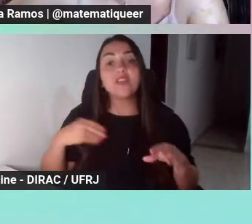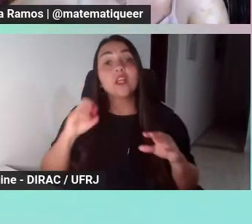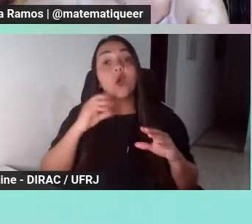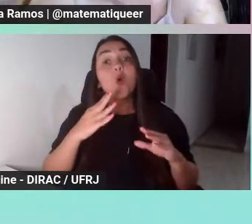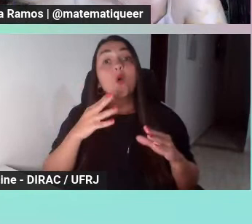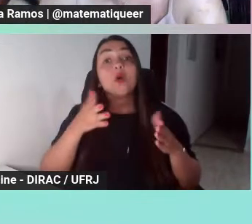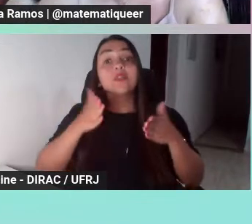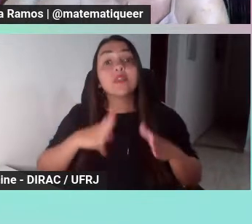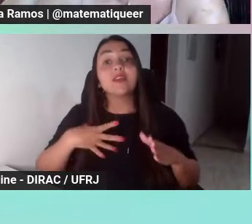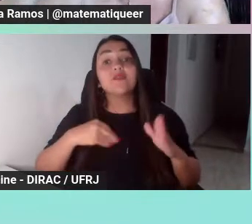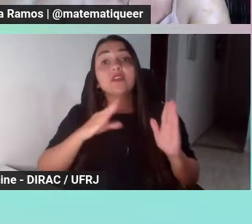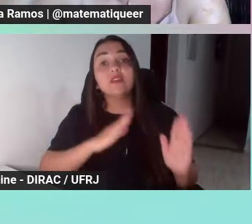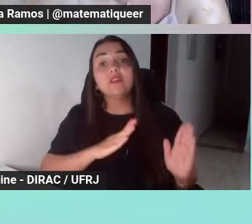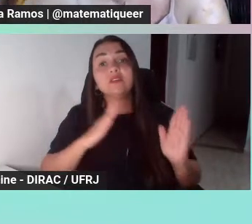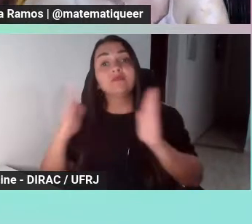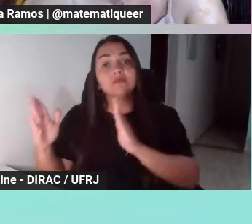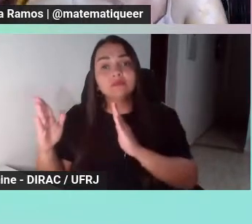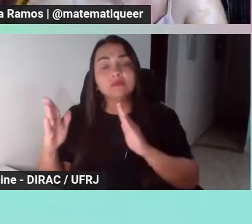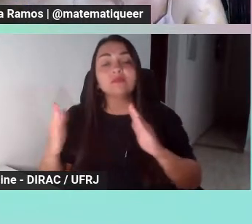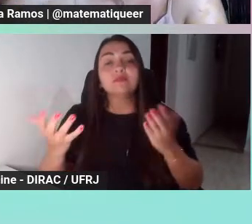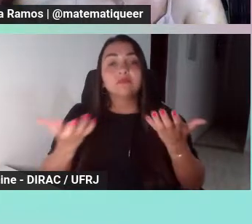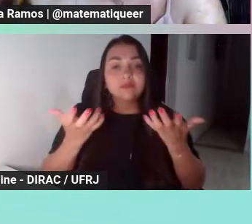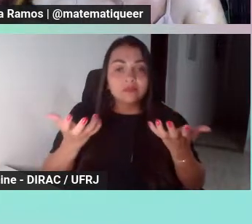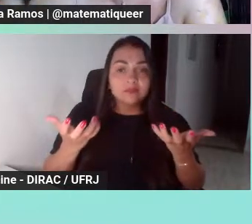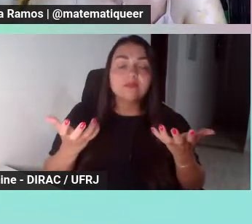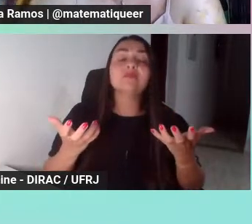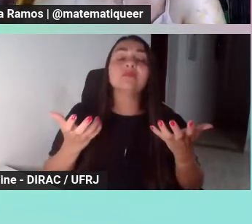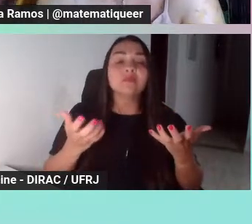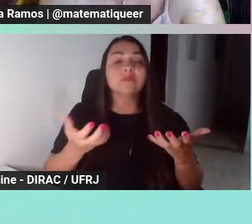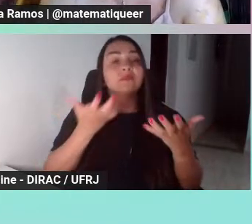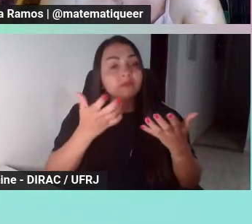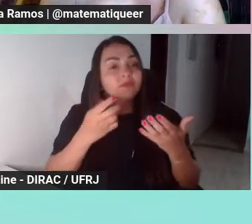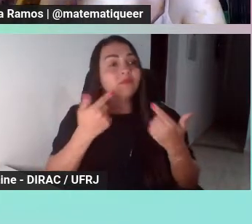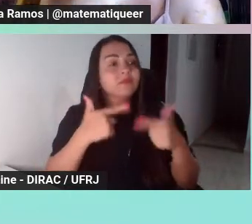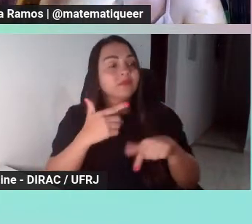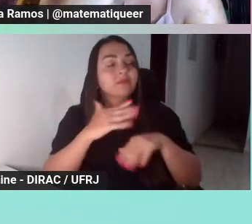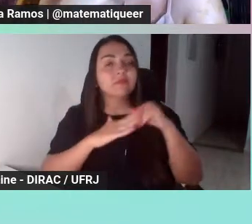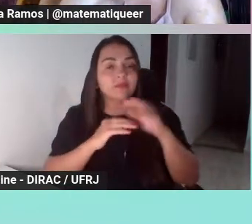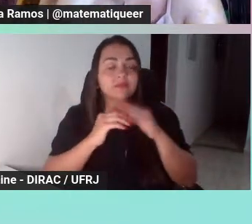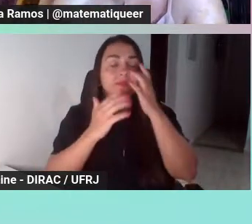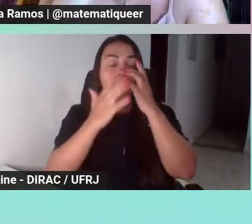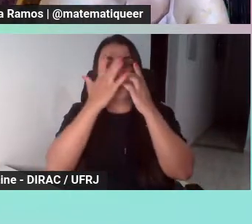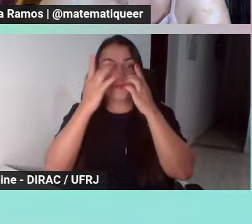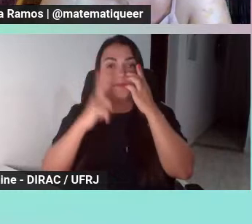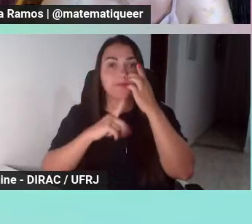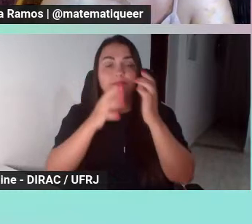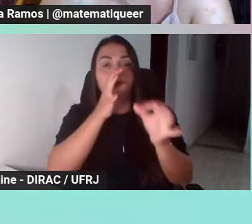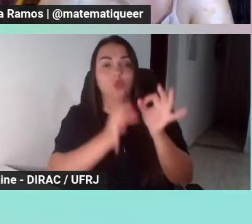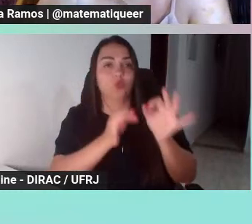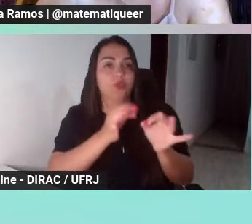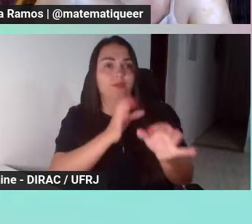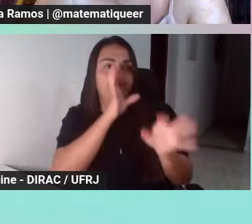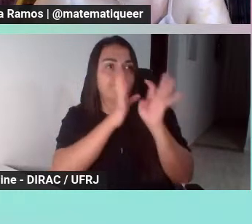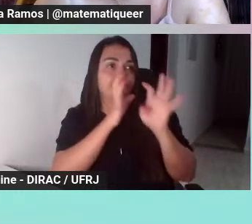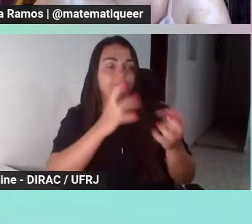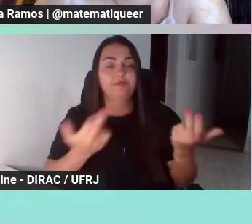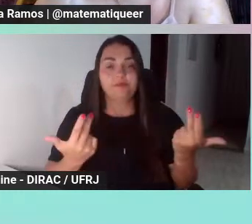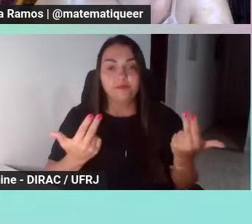né, postergar a maternidade também para seguir a carreira, ela vai ser julgada também da mesma forma, né?